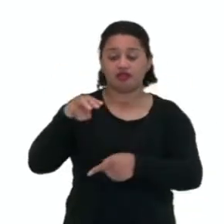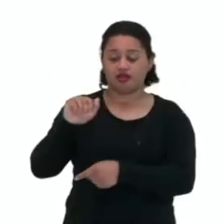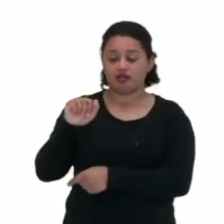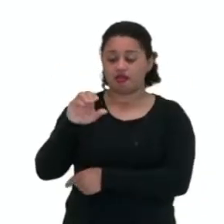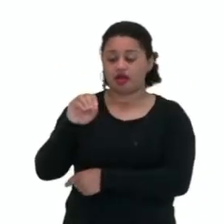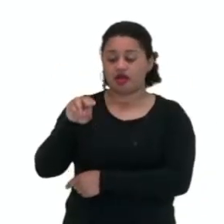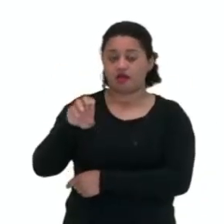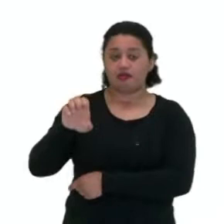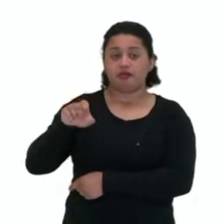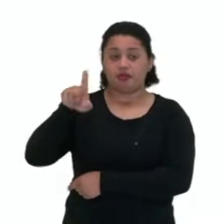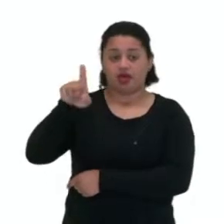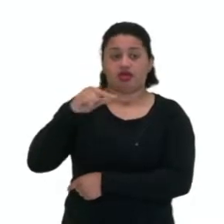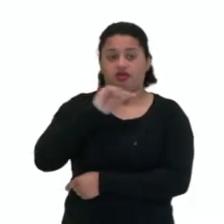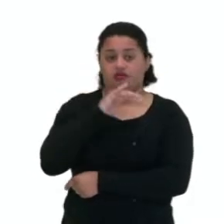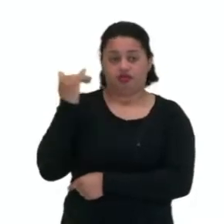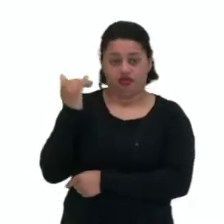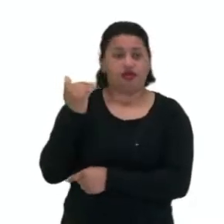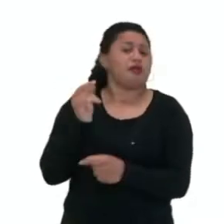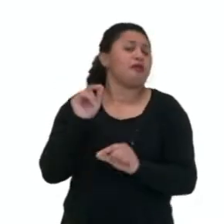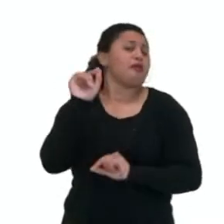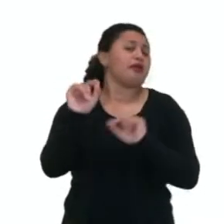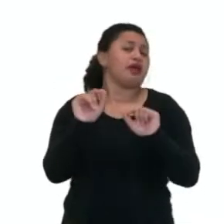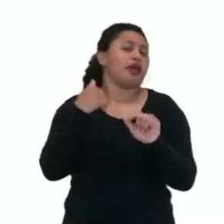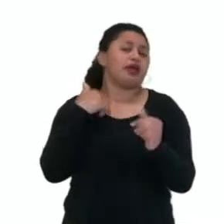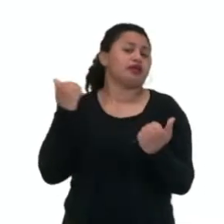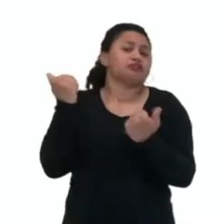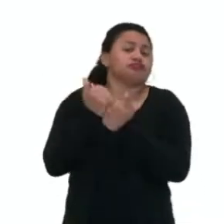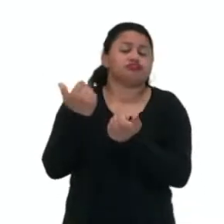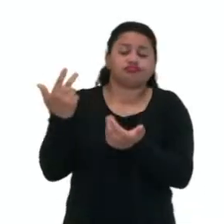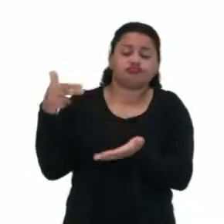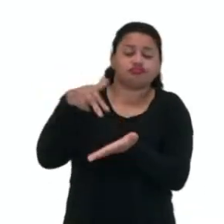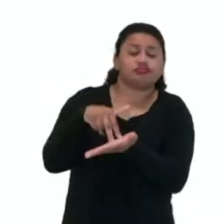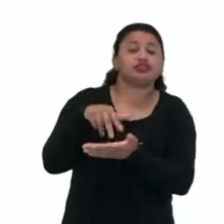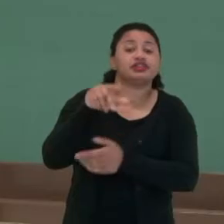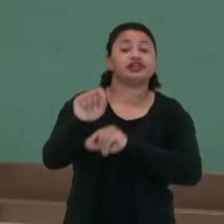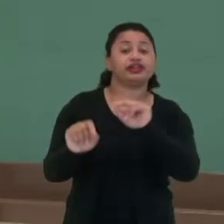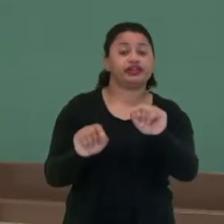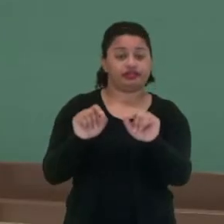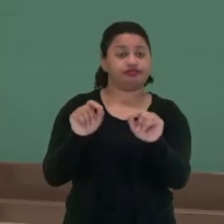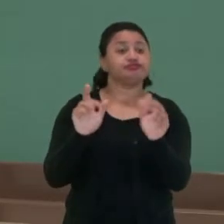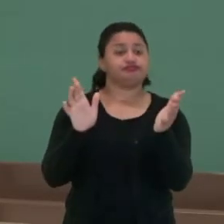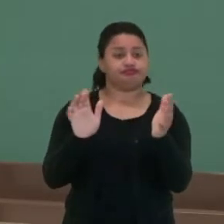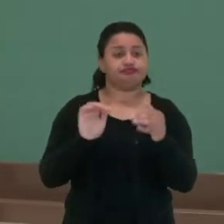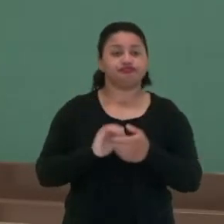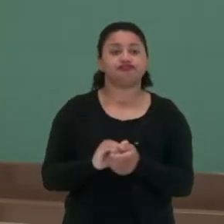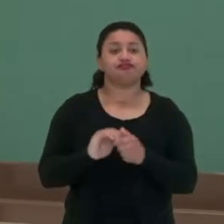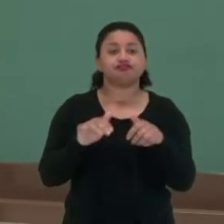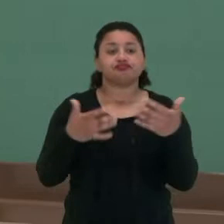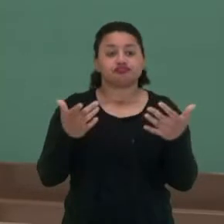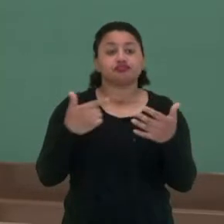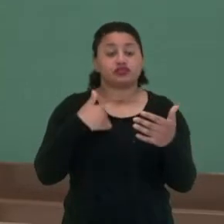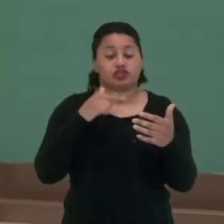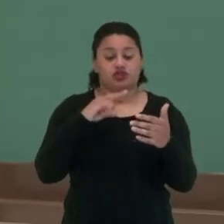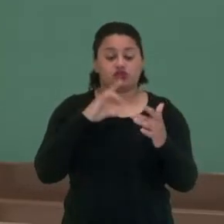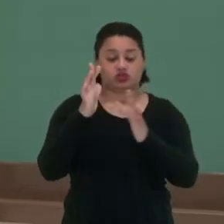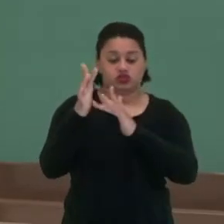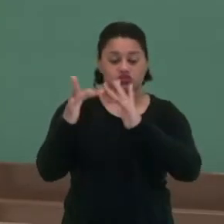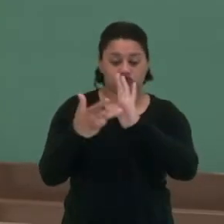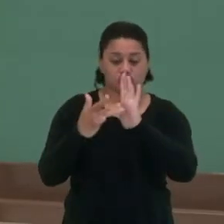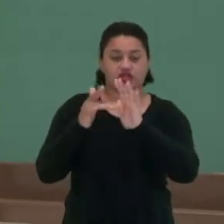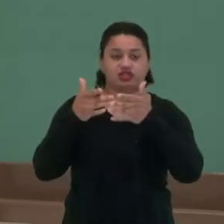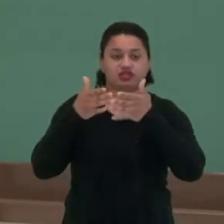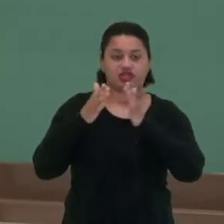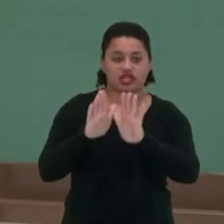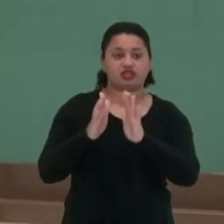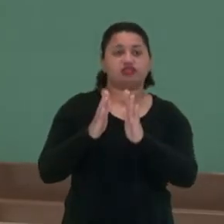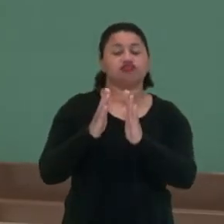viveu entre 570 e 632 depois de Cristo. Então, Jesus Cristo nasceu,